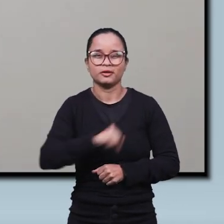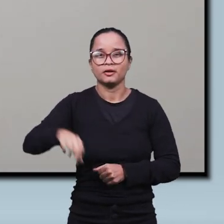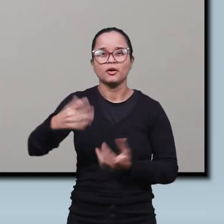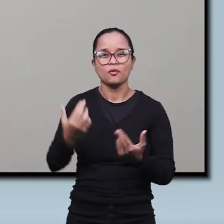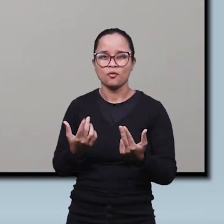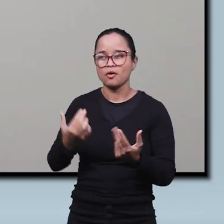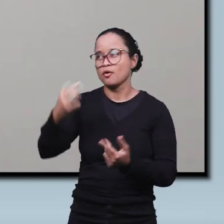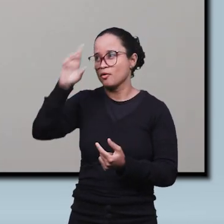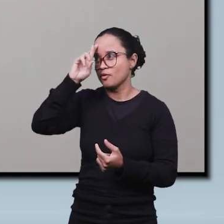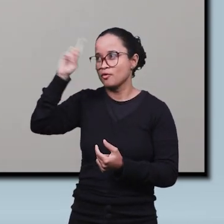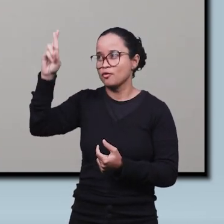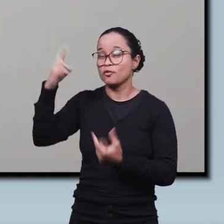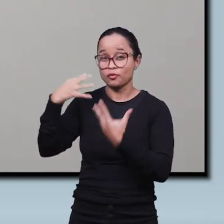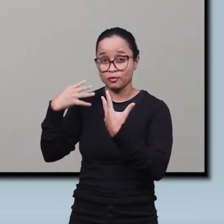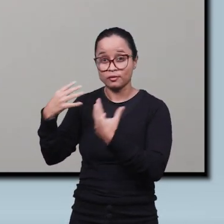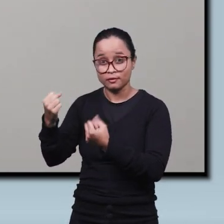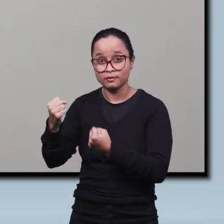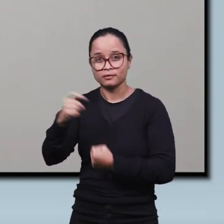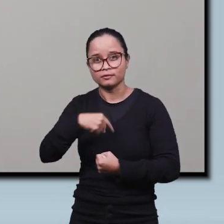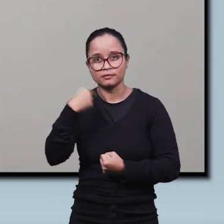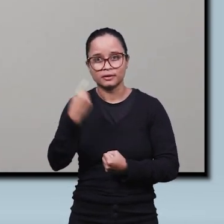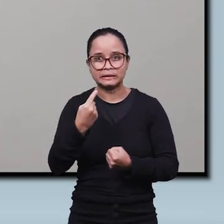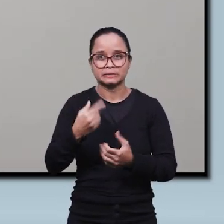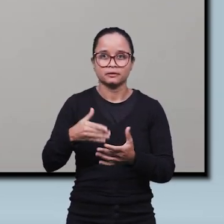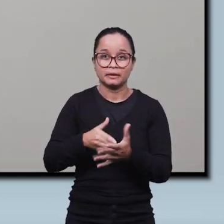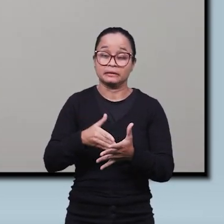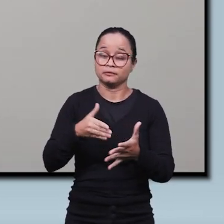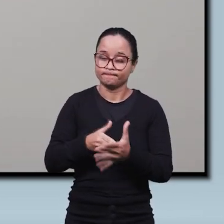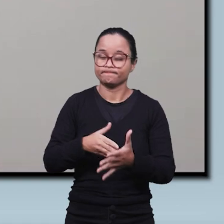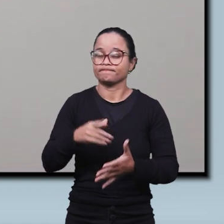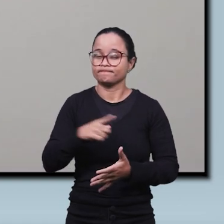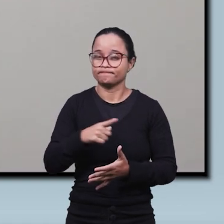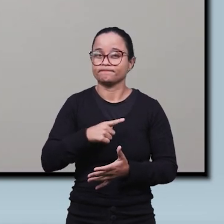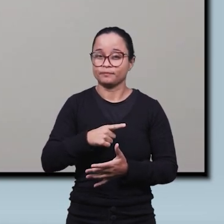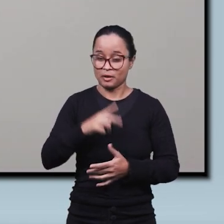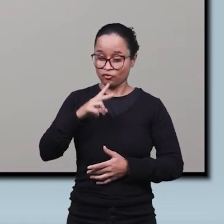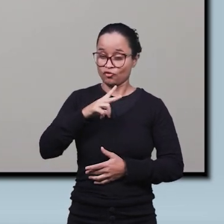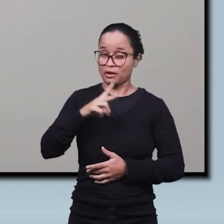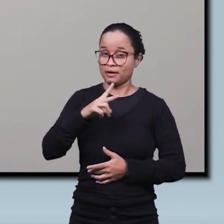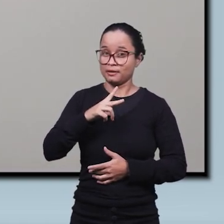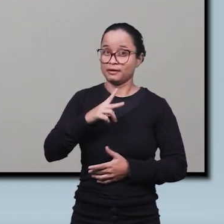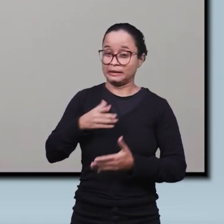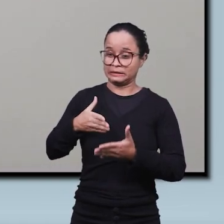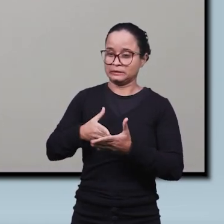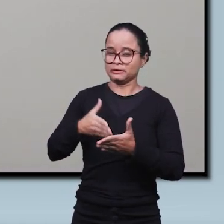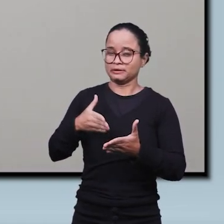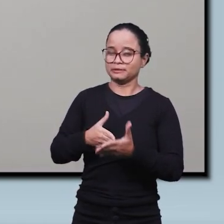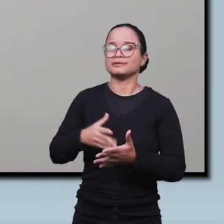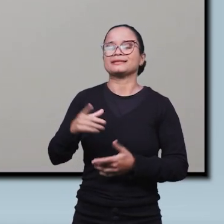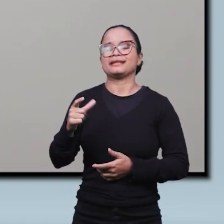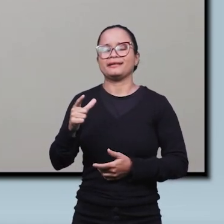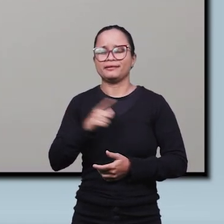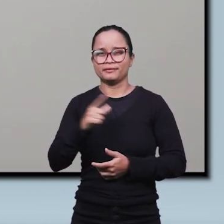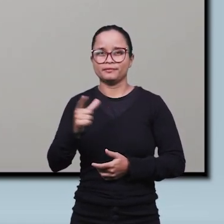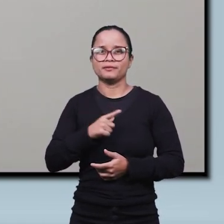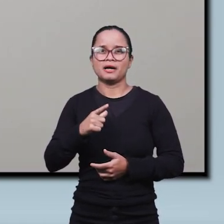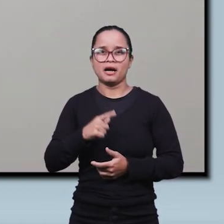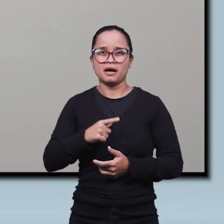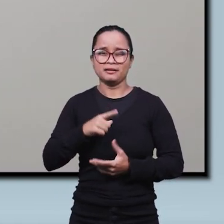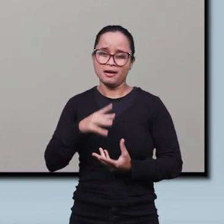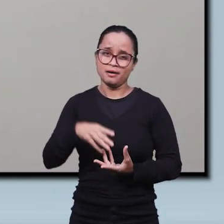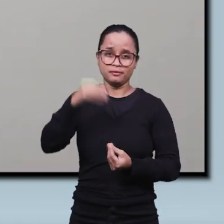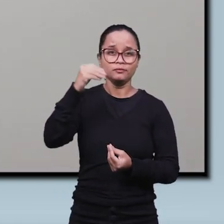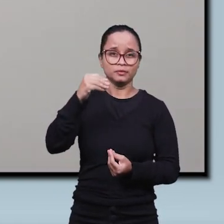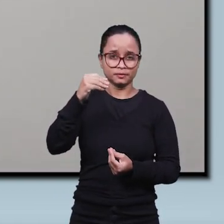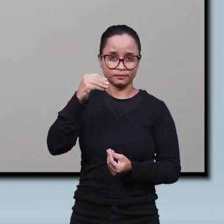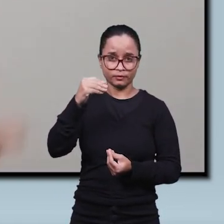dia nos acolheu em nossas limitações pessoais, nossas limitações